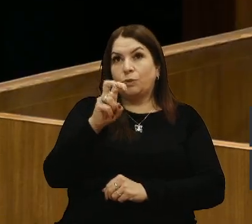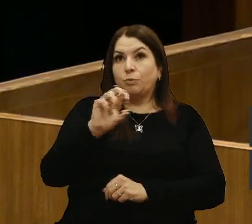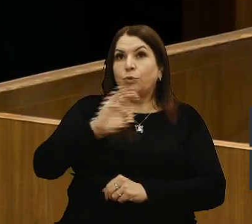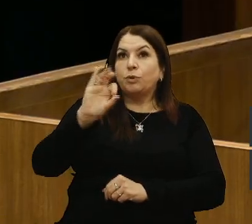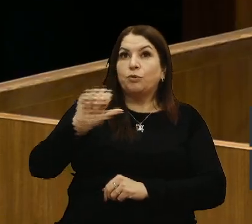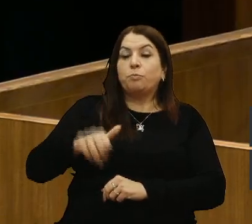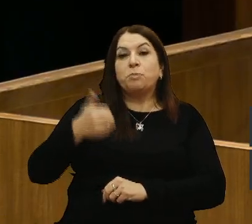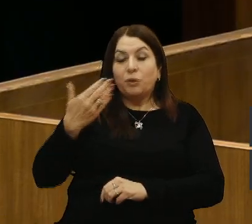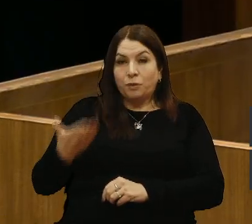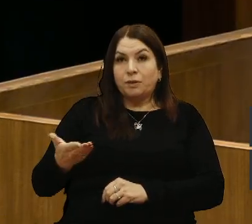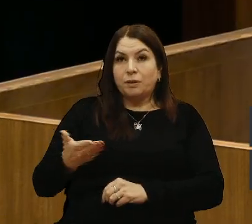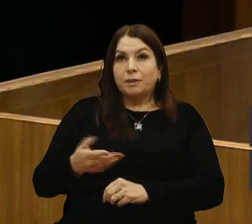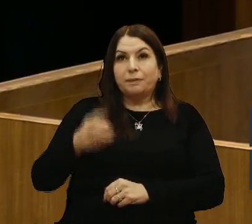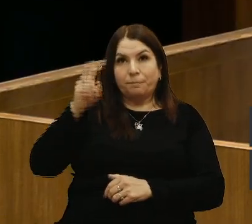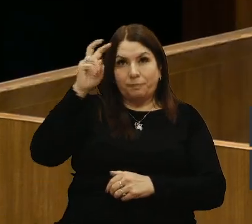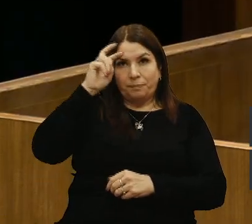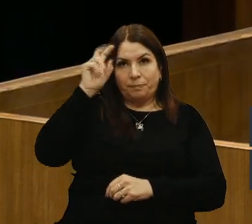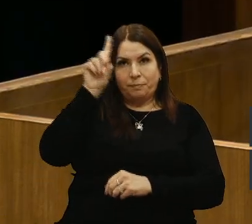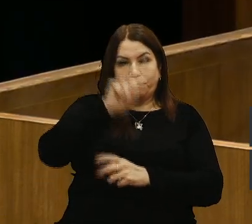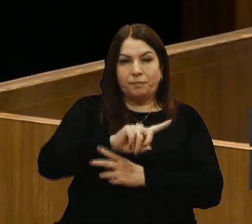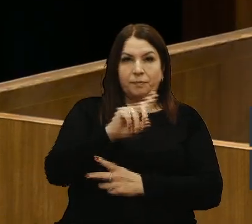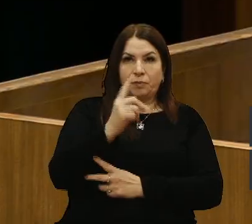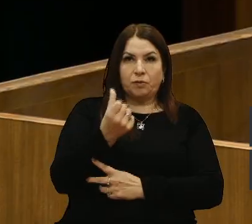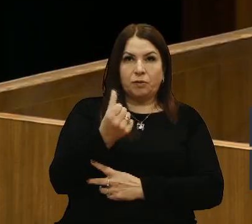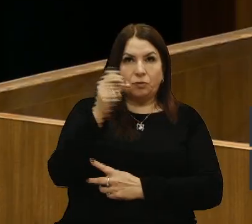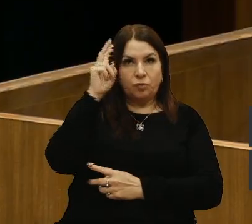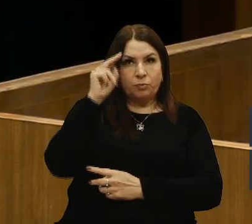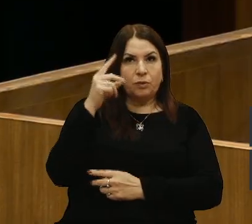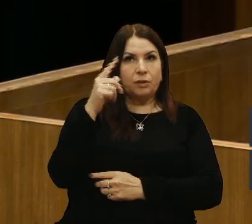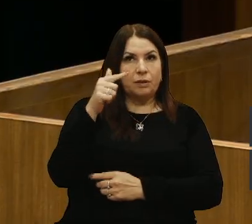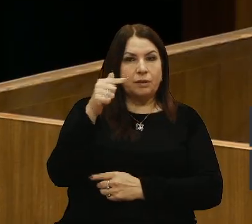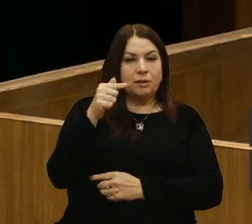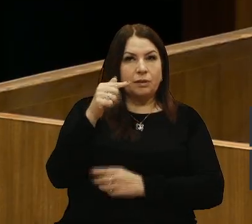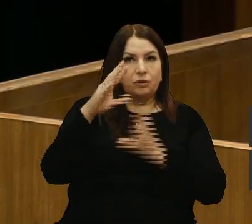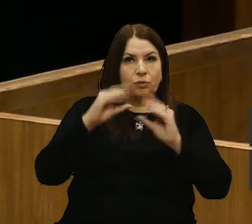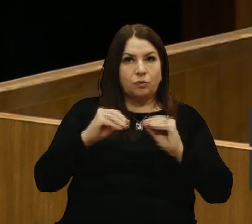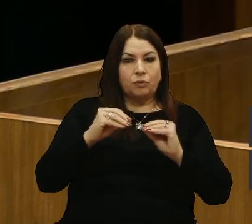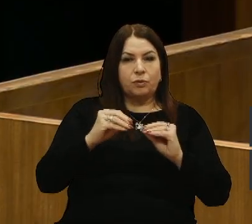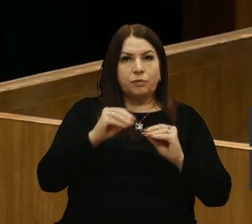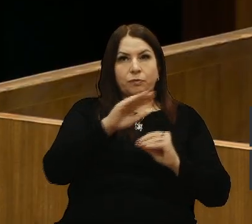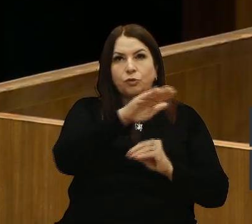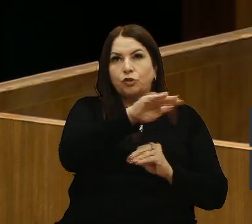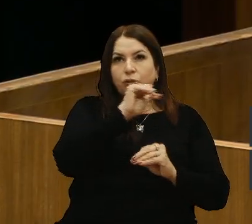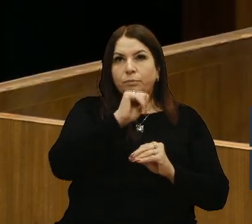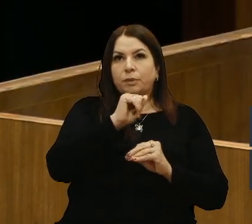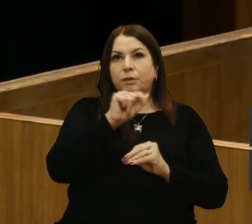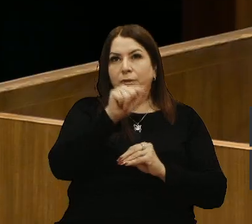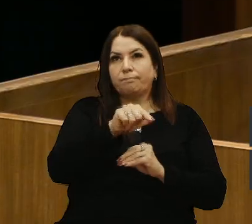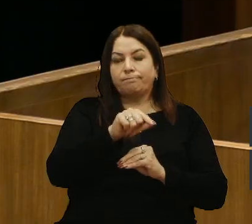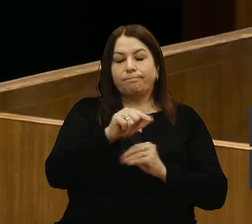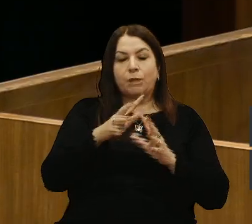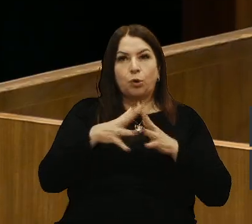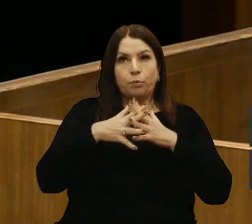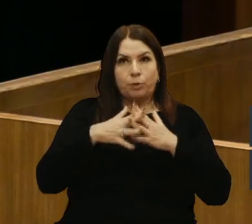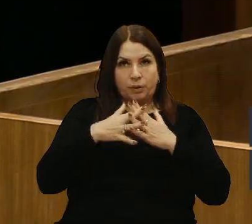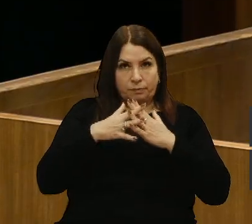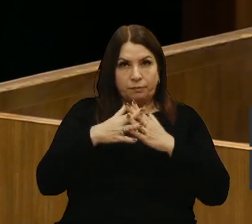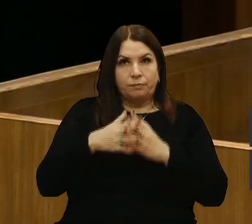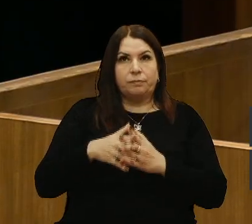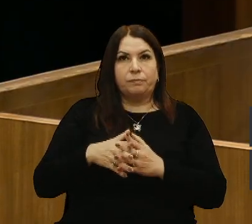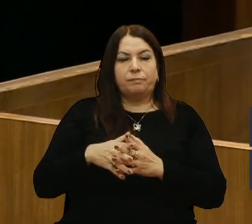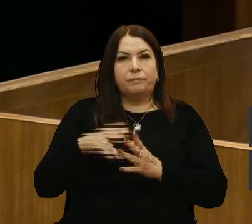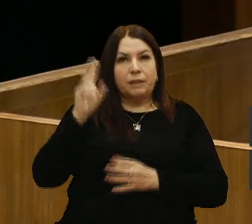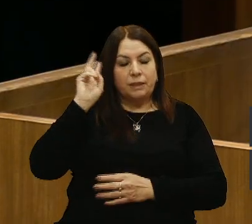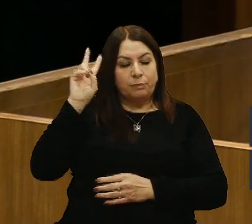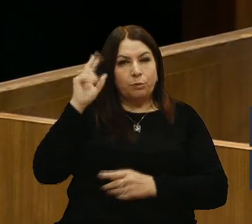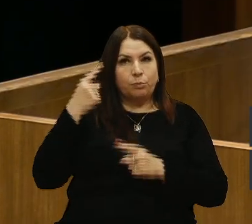né? E aí, quinta-feira, dia 16 de abril, às 19 horas, eu fui chamado para um caso bem complicado que me